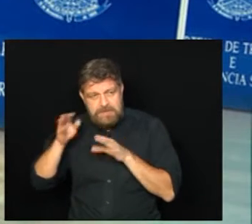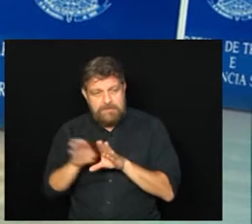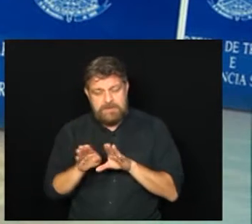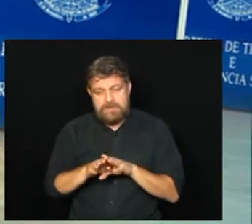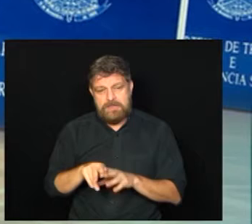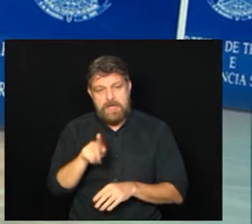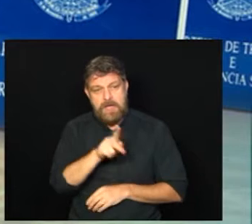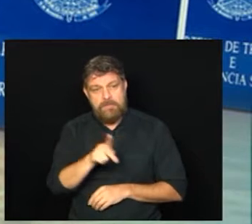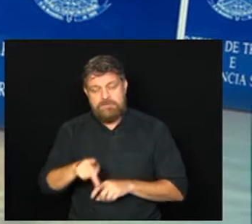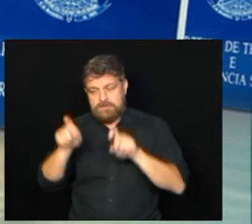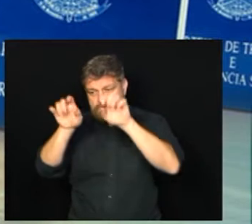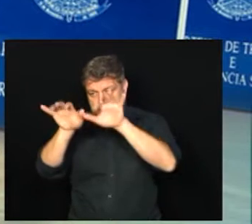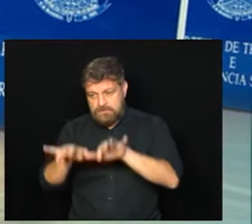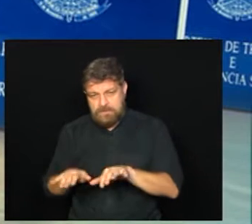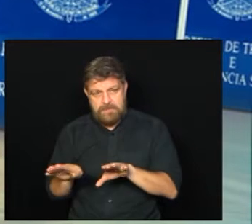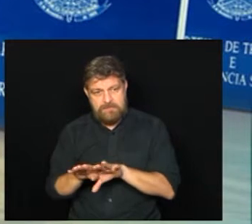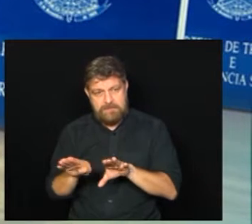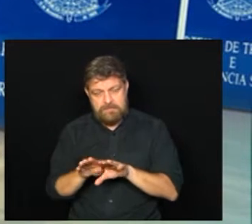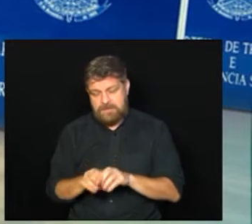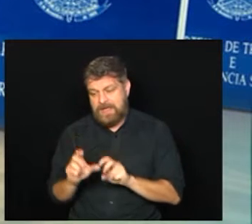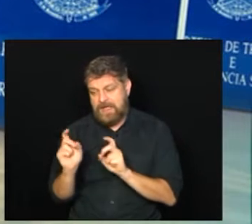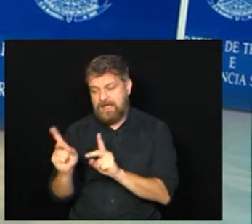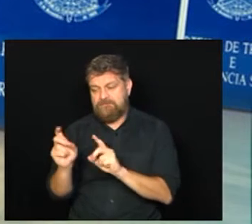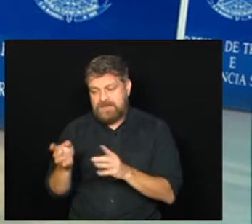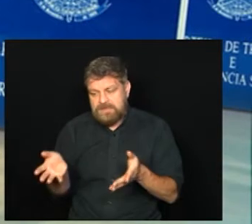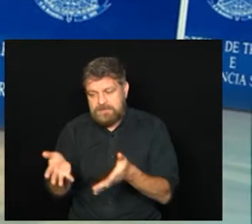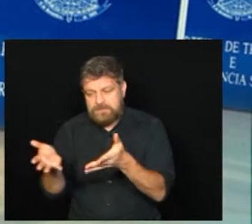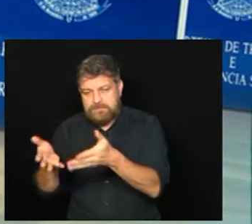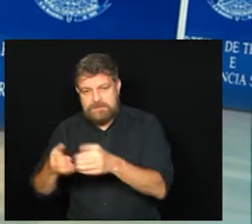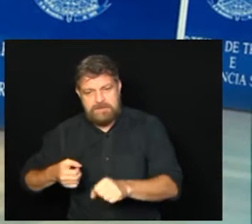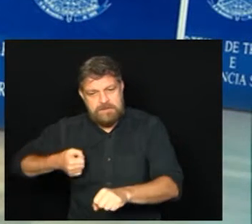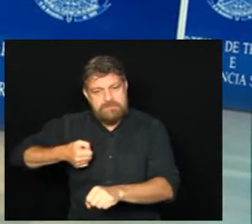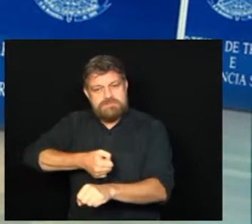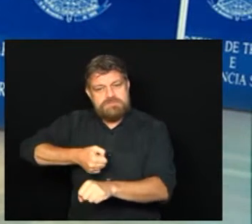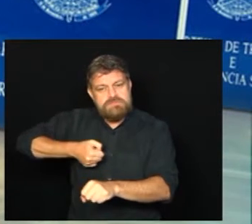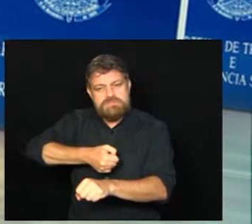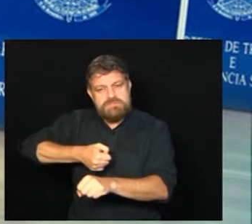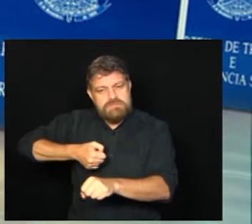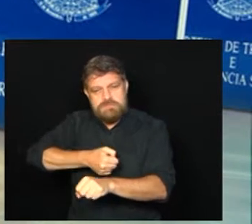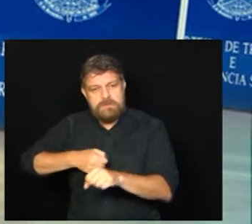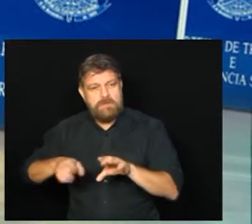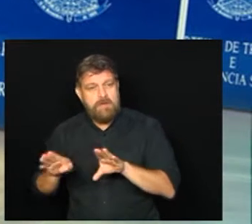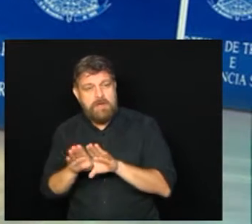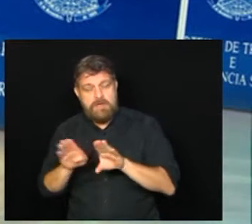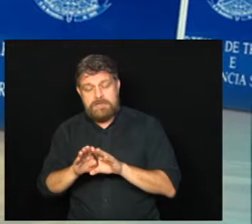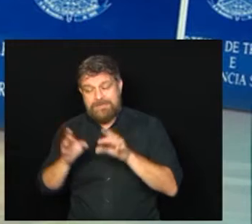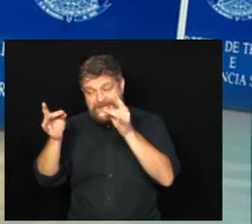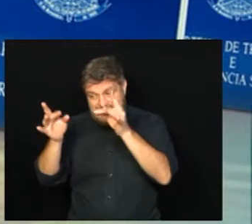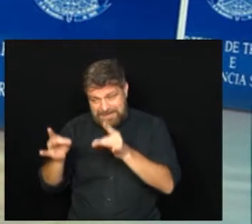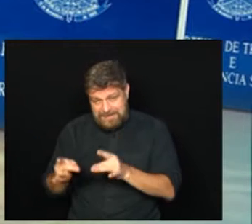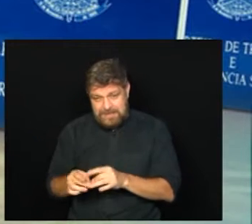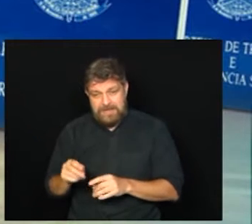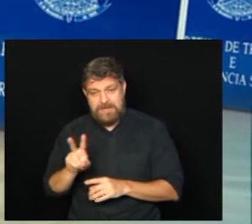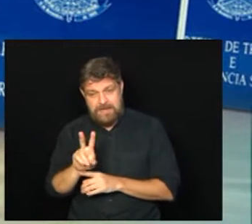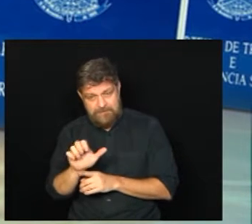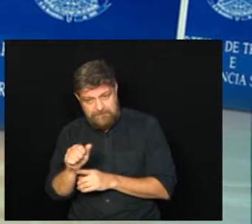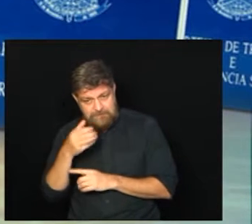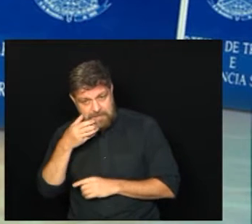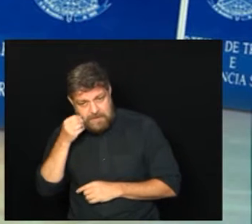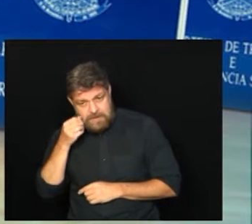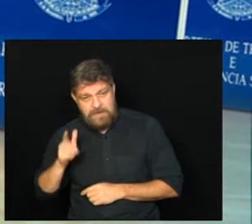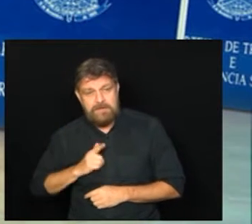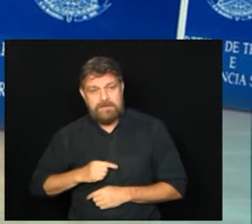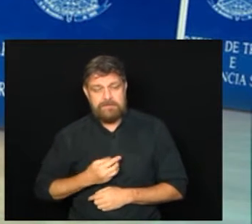de informática, promotor de vendas e serralheiro. Mais detalhes das vagas, o candidato encontra